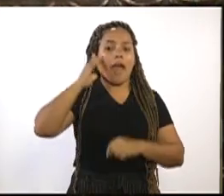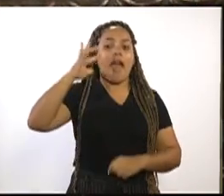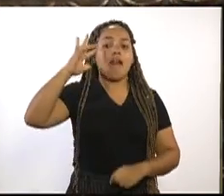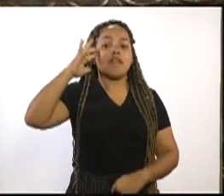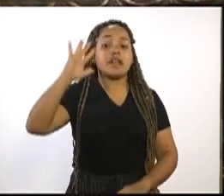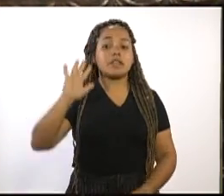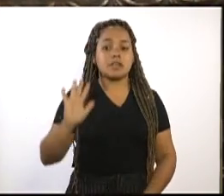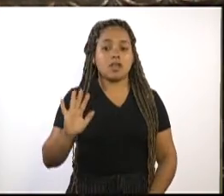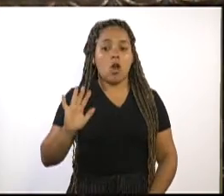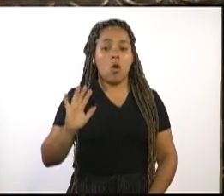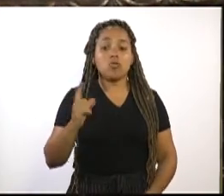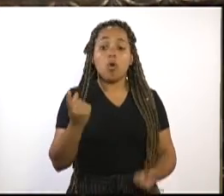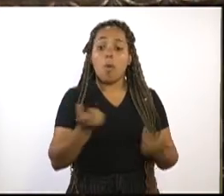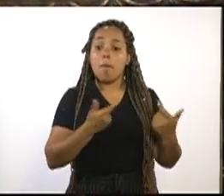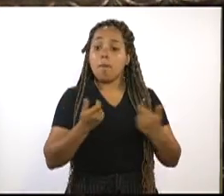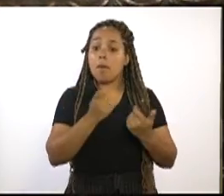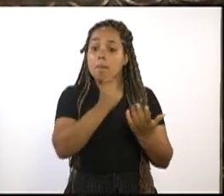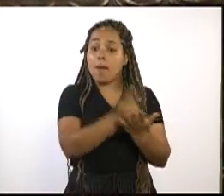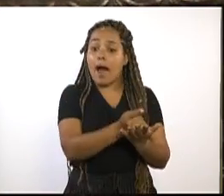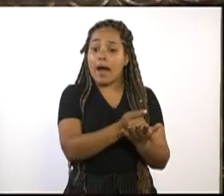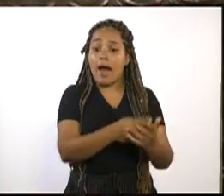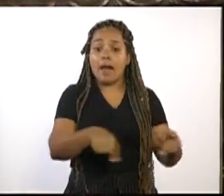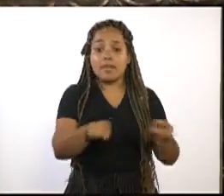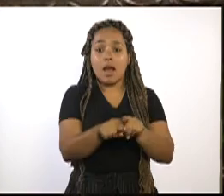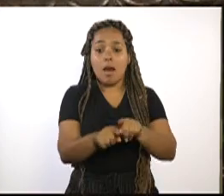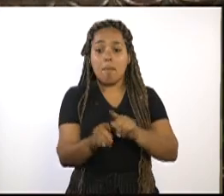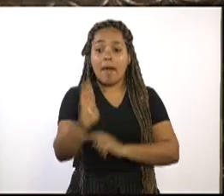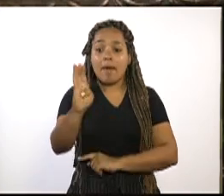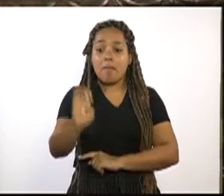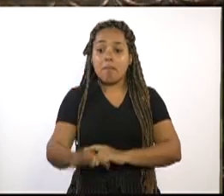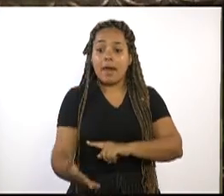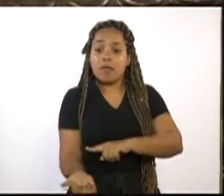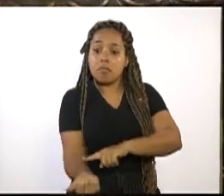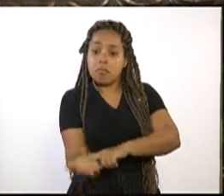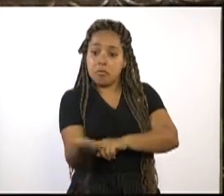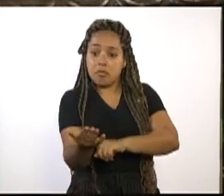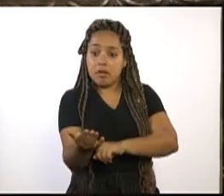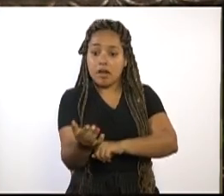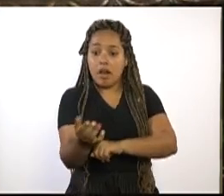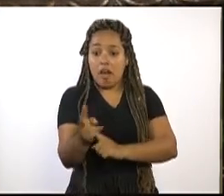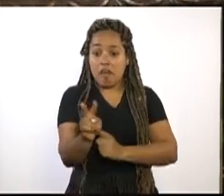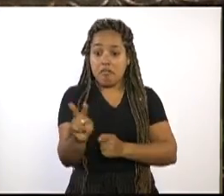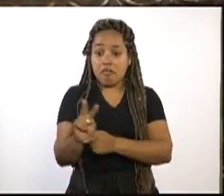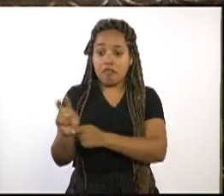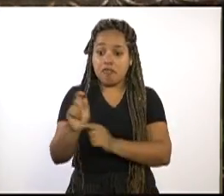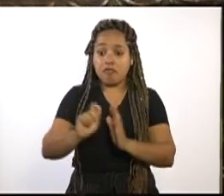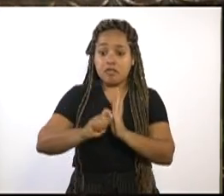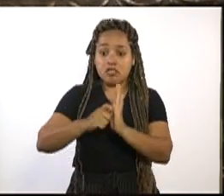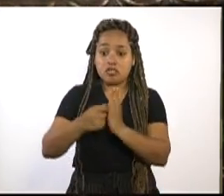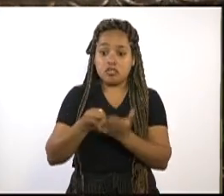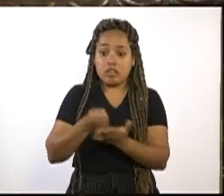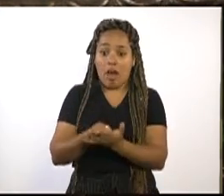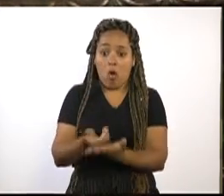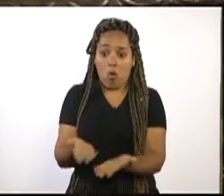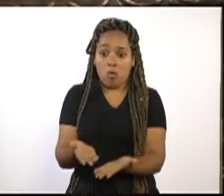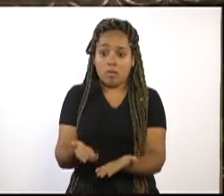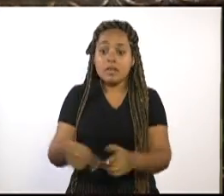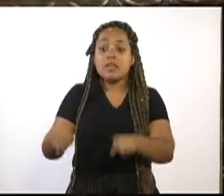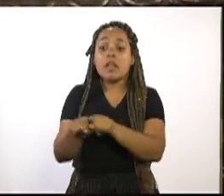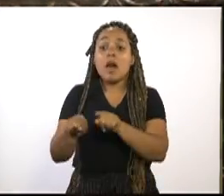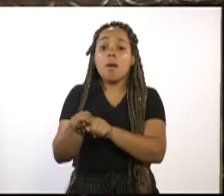do tributo, do benefício fiscal, do que são essas gigantes